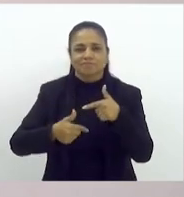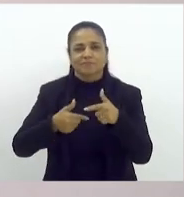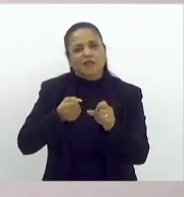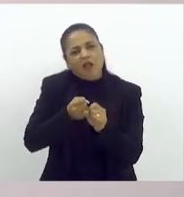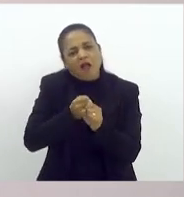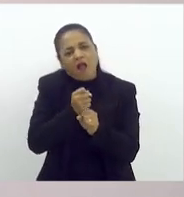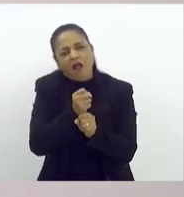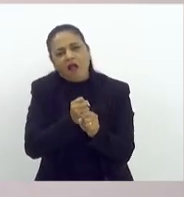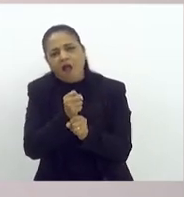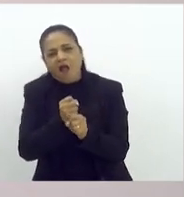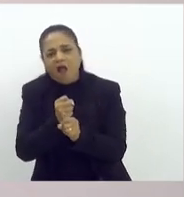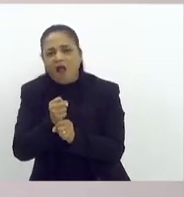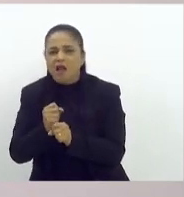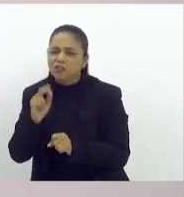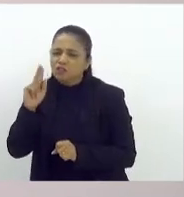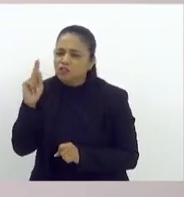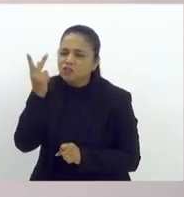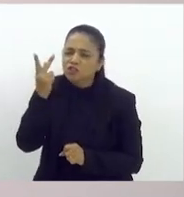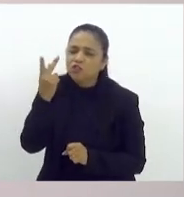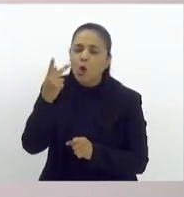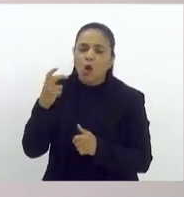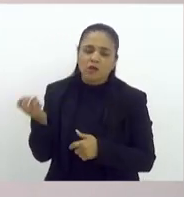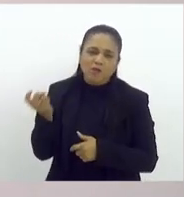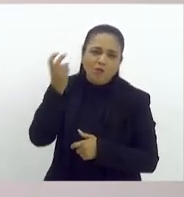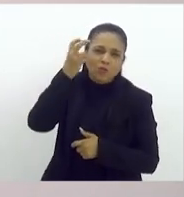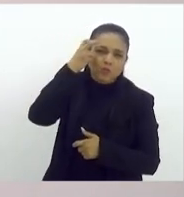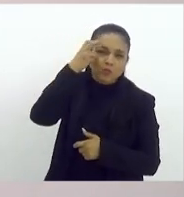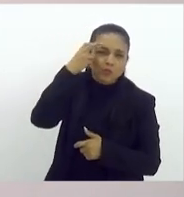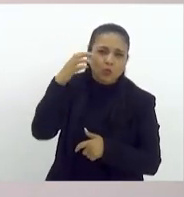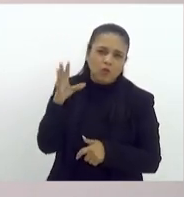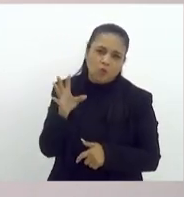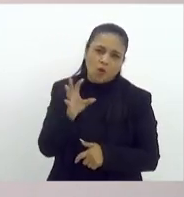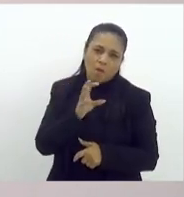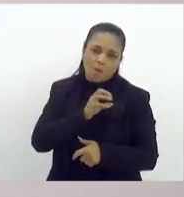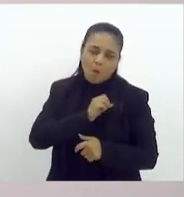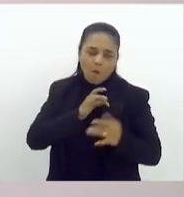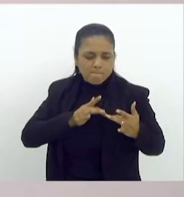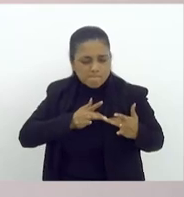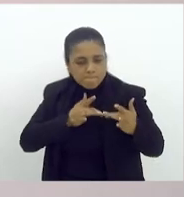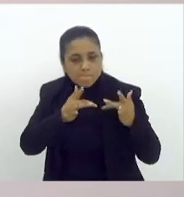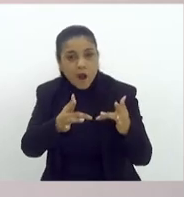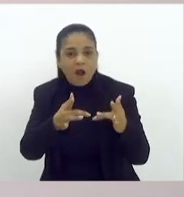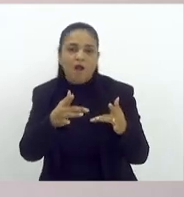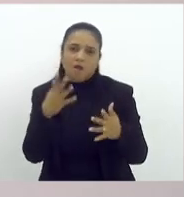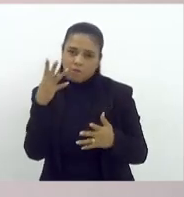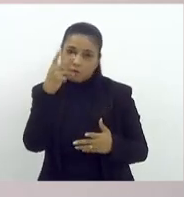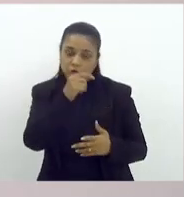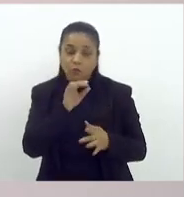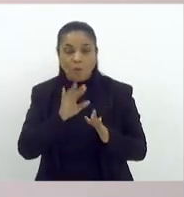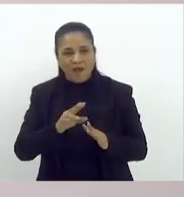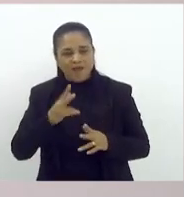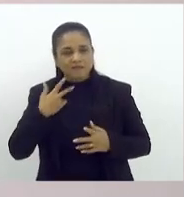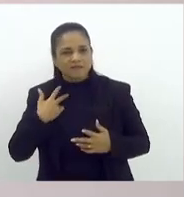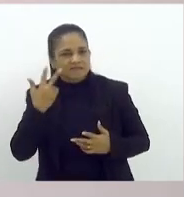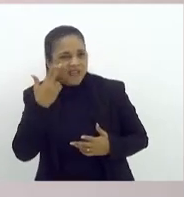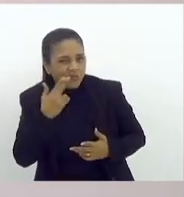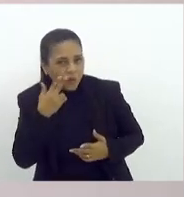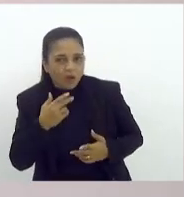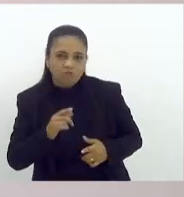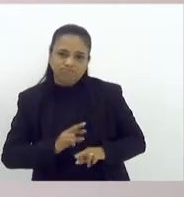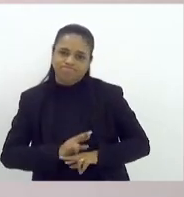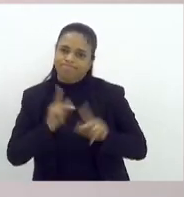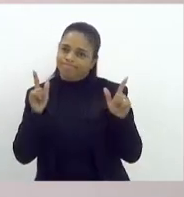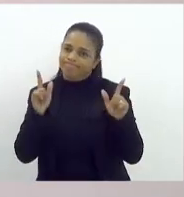anos né historicamente pela cultura e só trabalhando no amor trabalhando no amor é bonito mas não deve ser naturalizado né